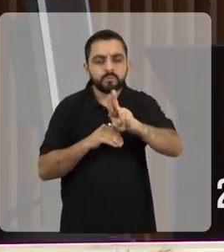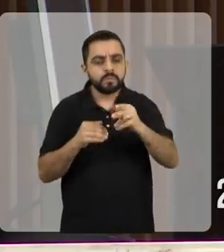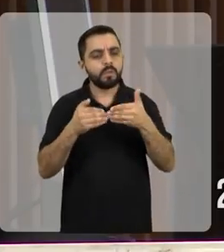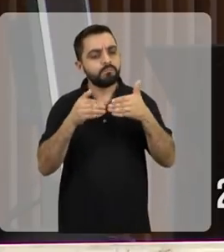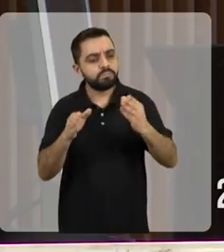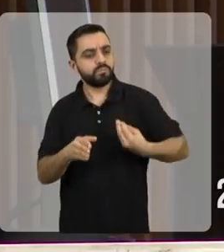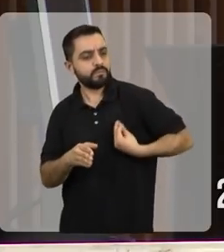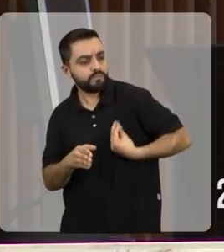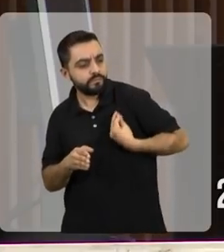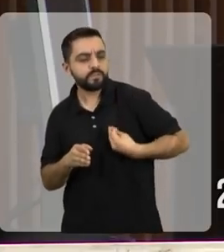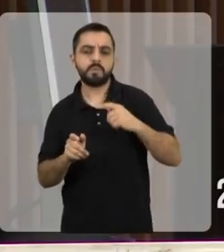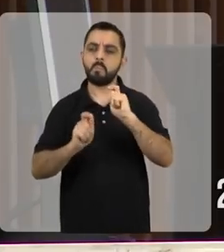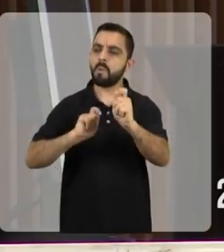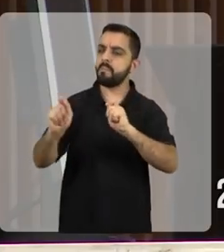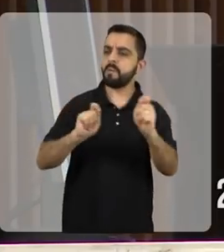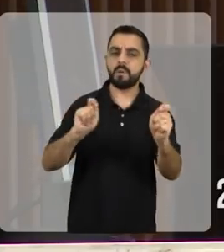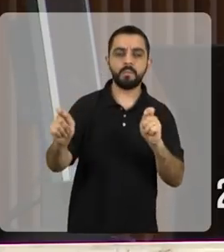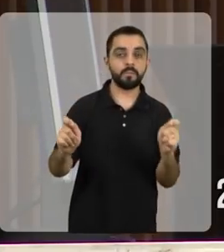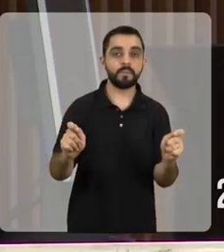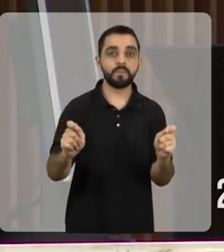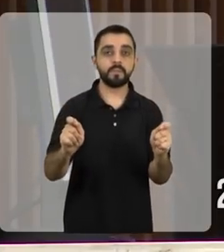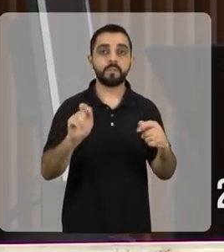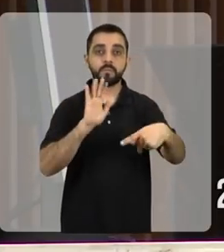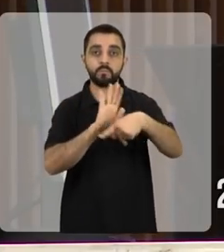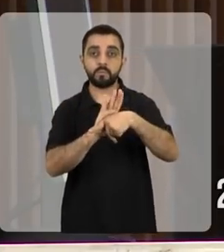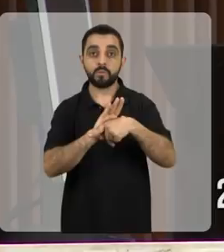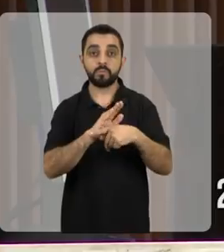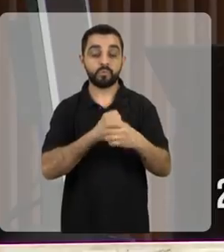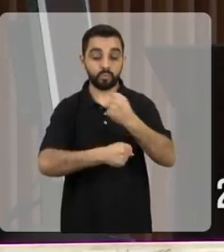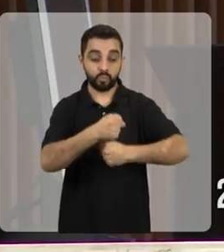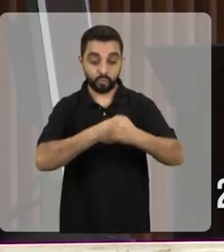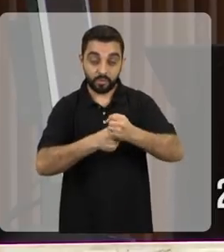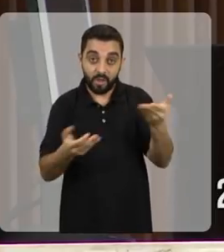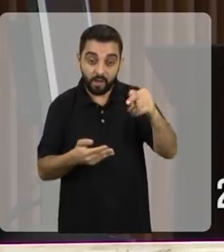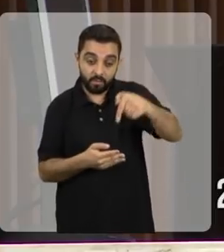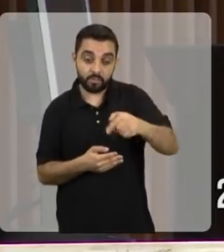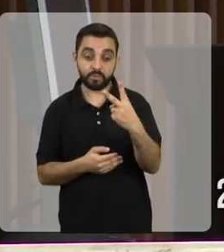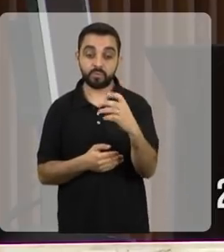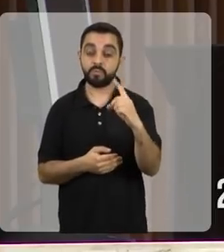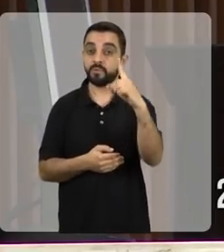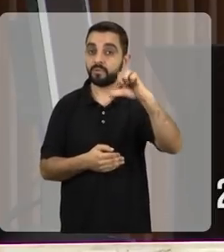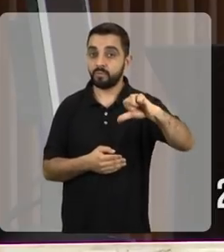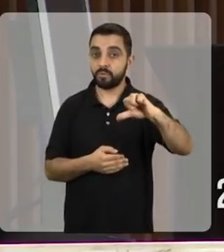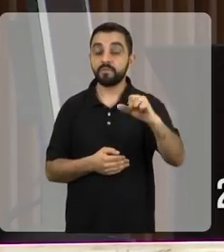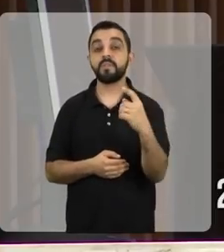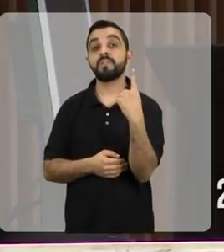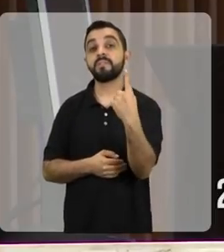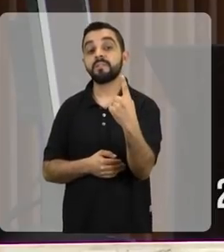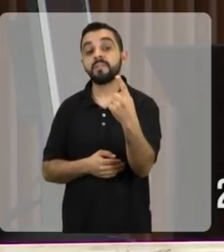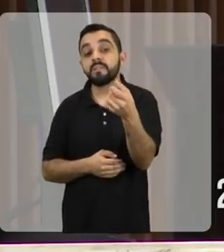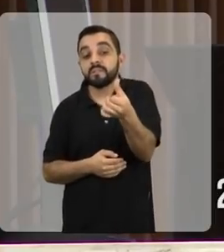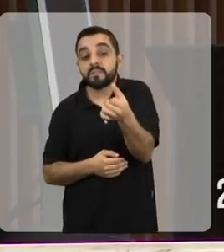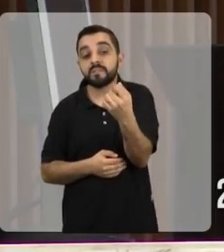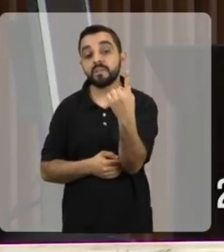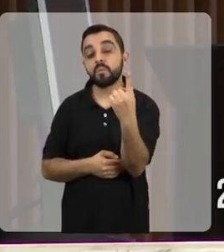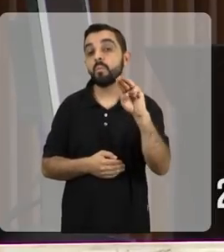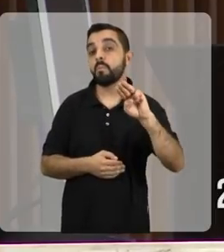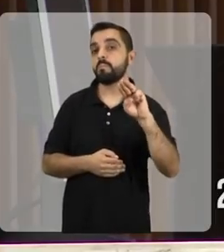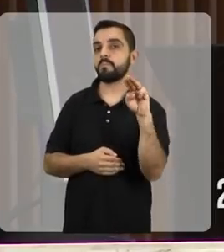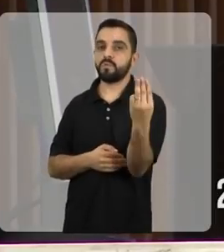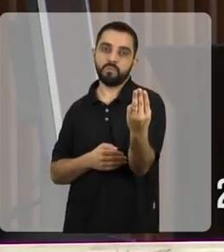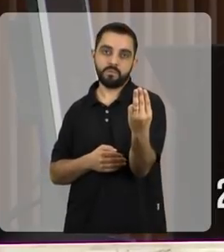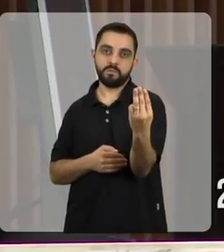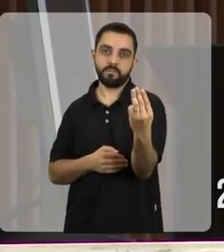dar vitalidade a ela no caso do orçamento de 2009 foi de 161 milhões e noventa mil